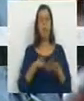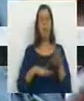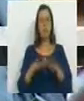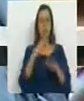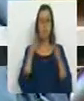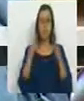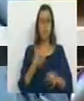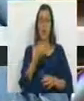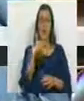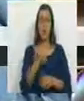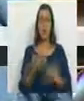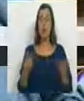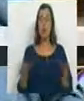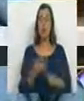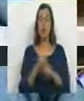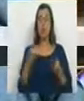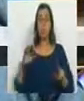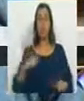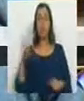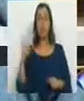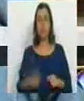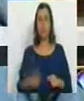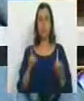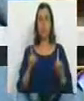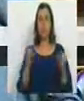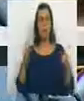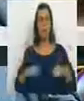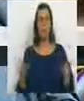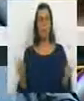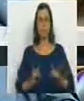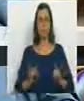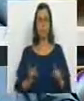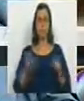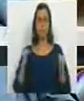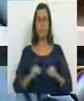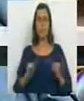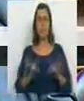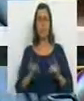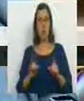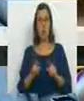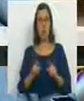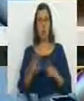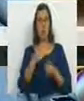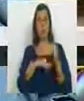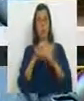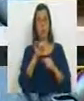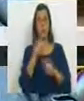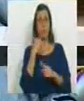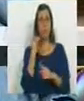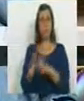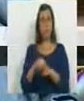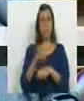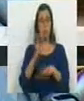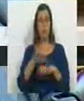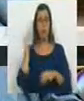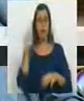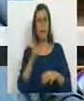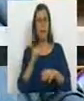fazê-lo com certeza sozinho. Conclua, senhor deputado, por favor. Não concordam de maneira nenhuma com o vosso chumbo